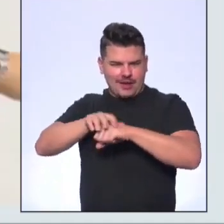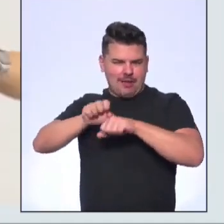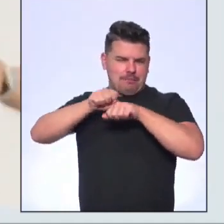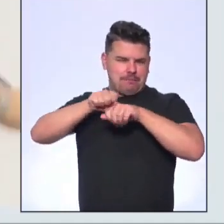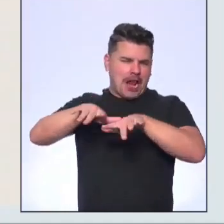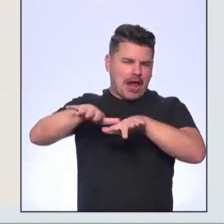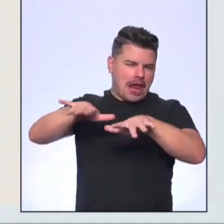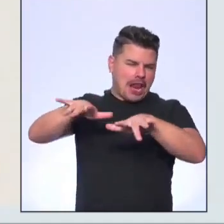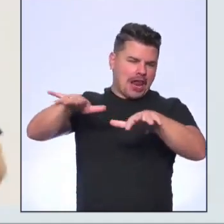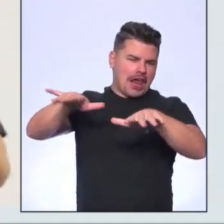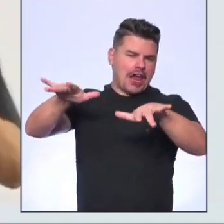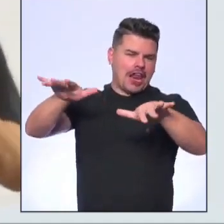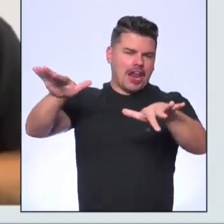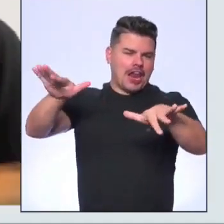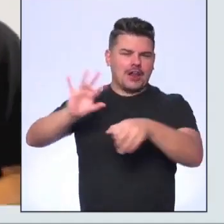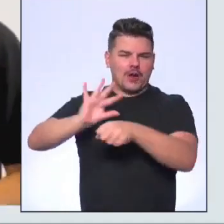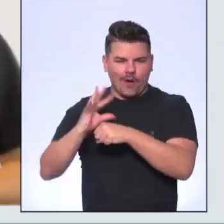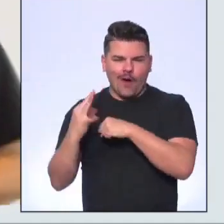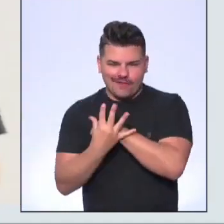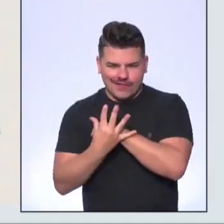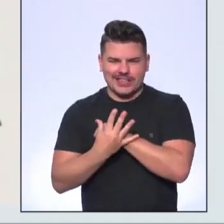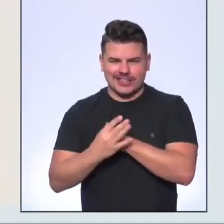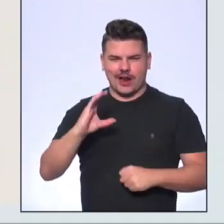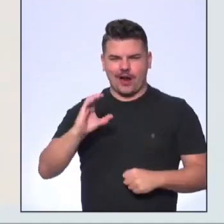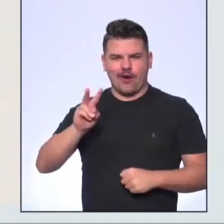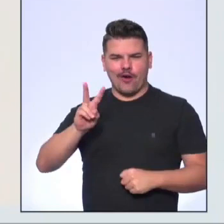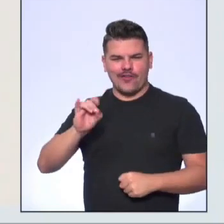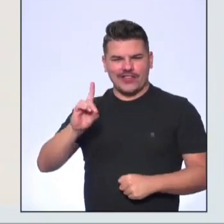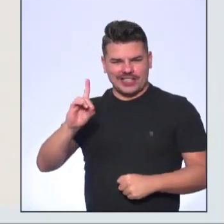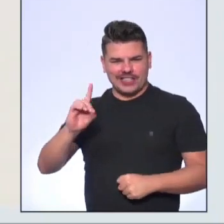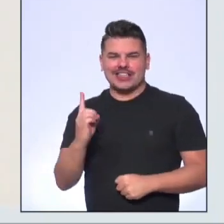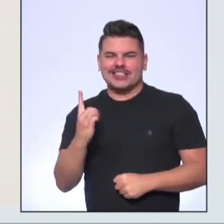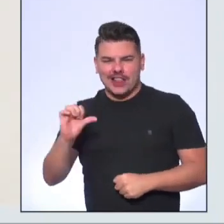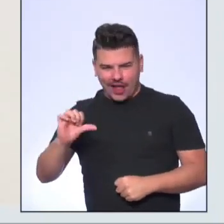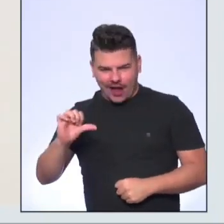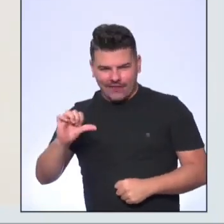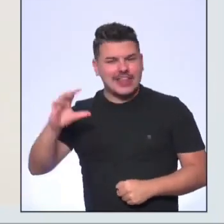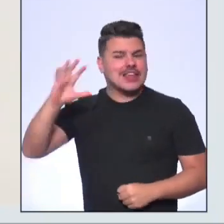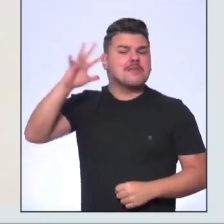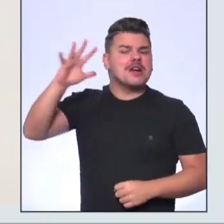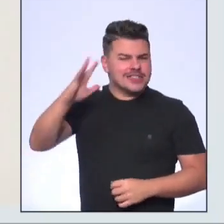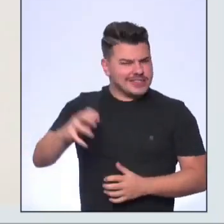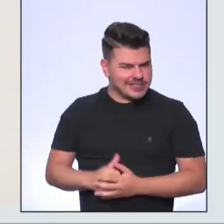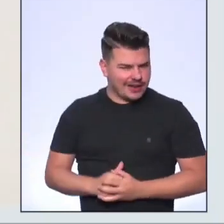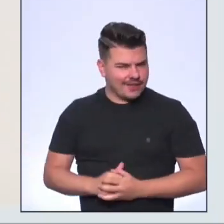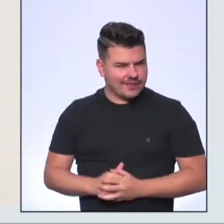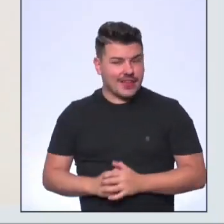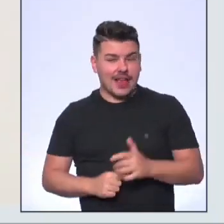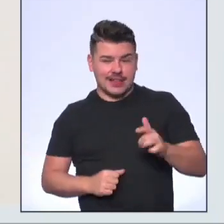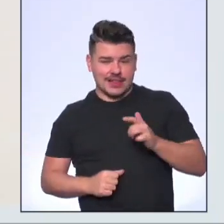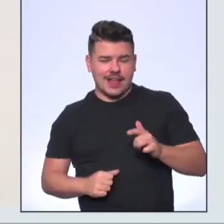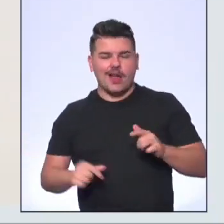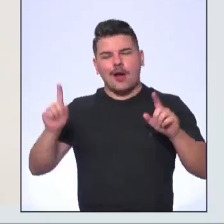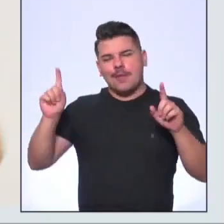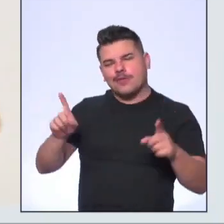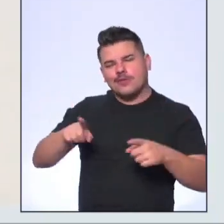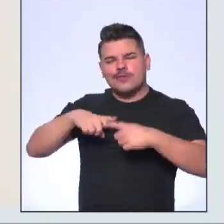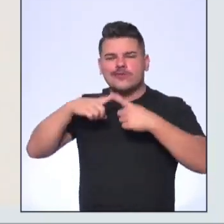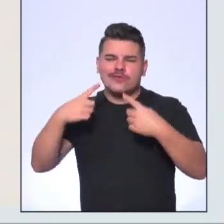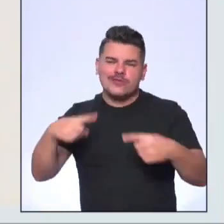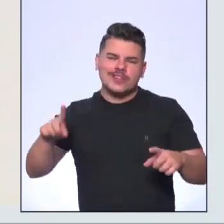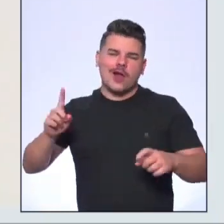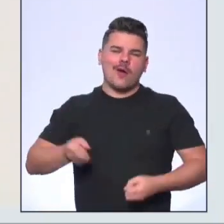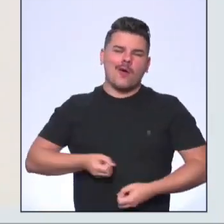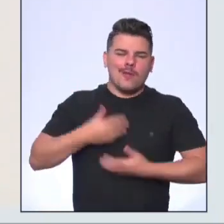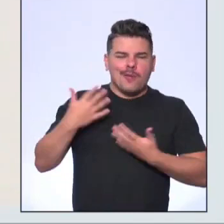pandemia aí, né, do Covid-19, vamos supor que você tem uma letra de música ou um